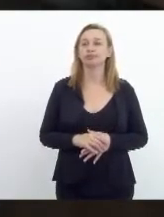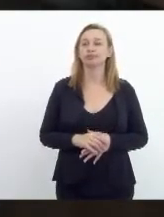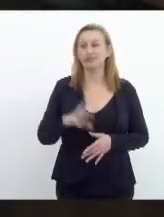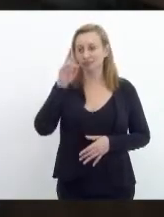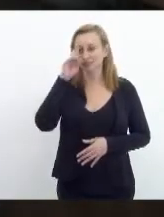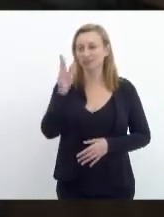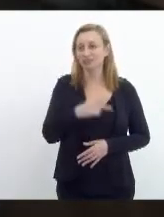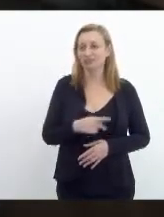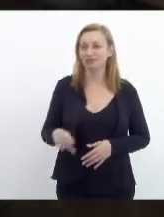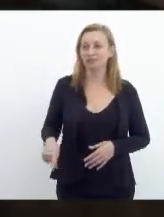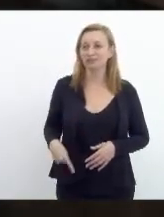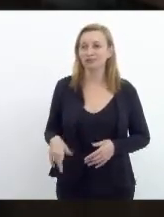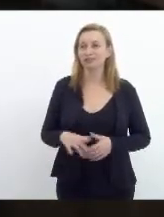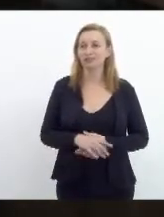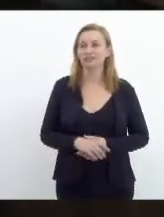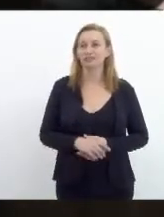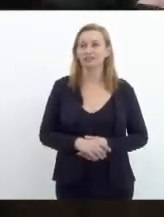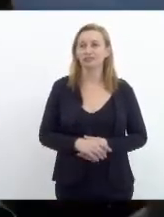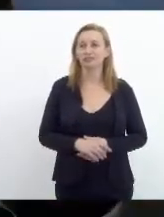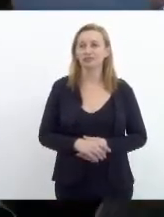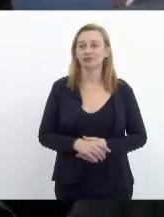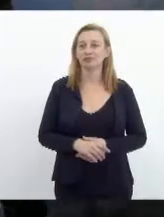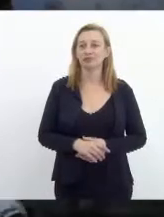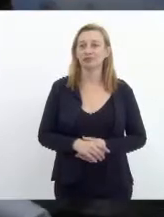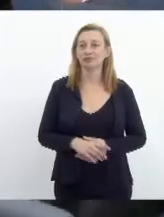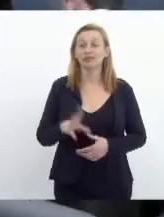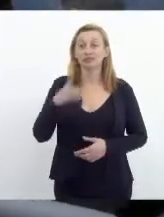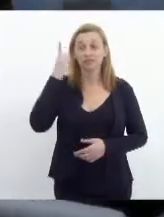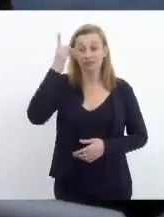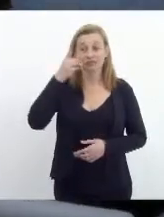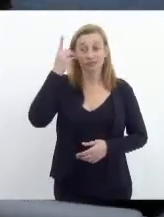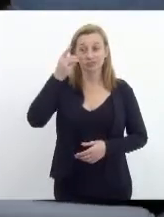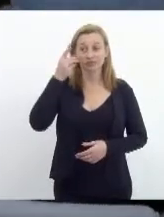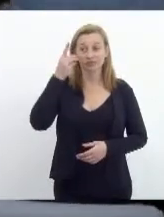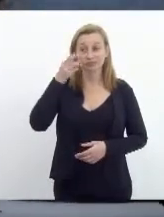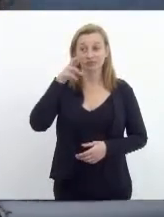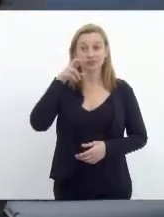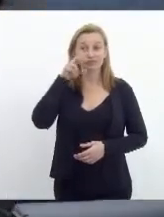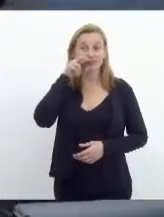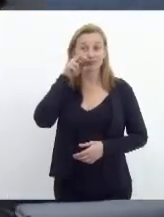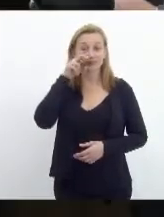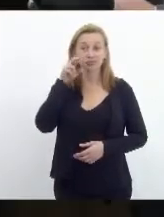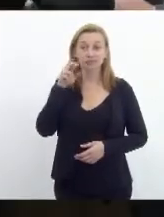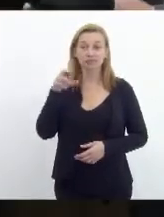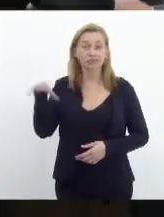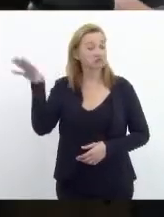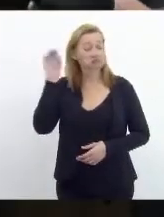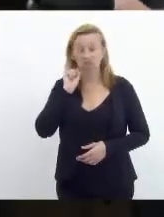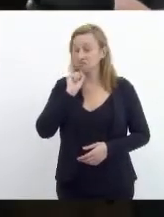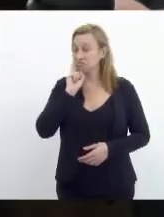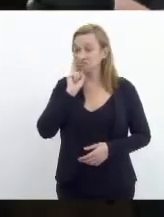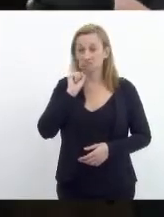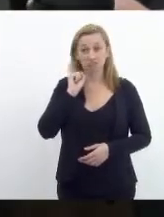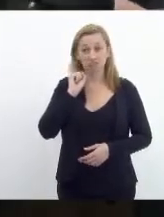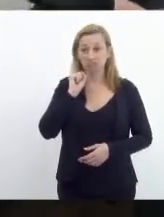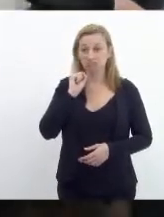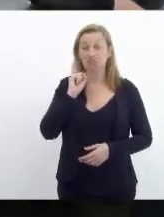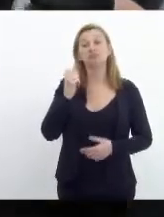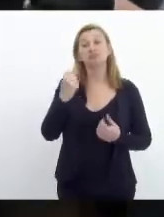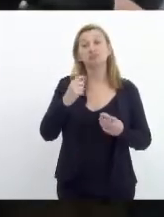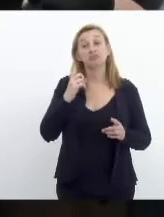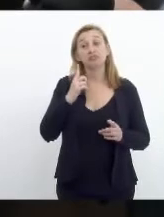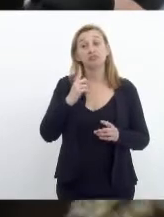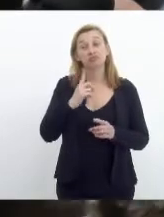Senhor presidente, é que o deputado Rosenberg Reis não ouve. Eu quero